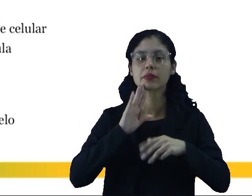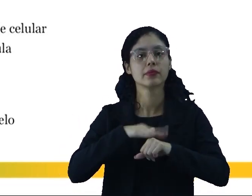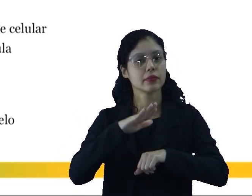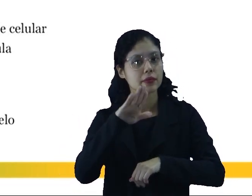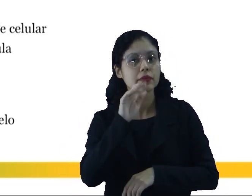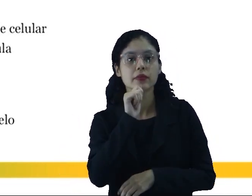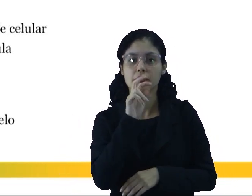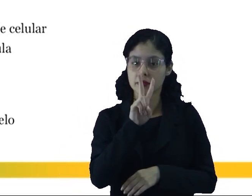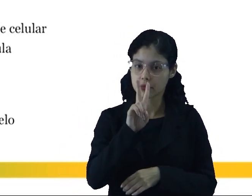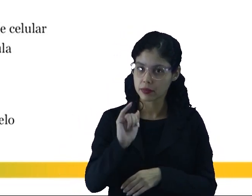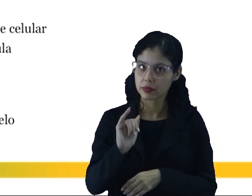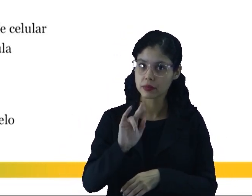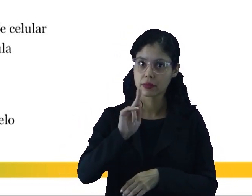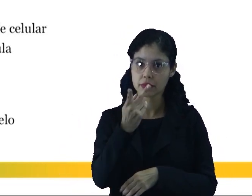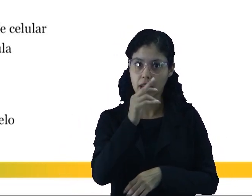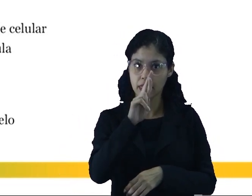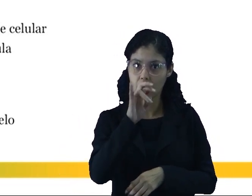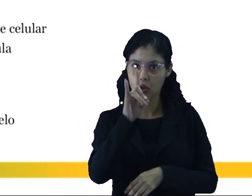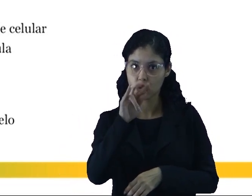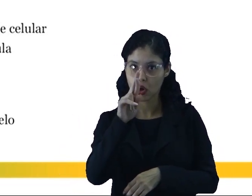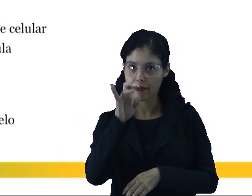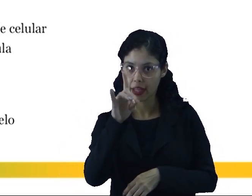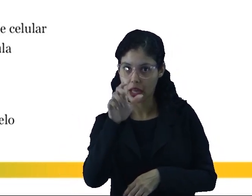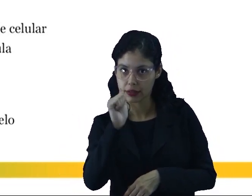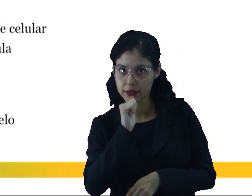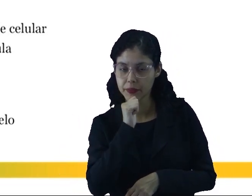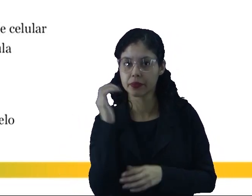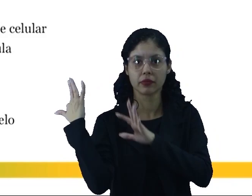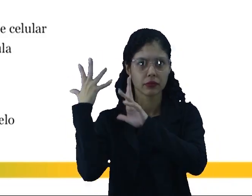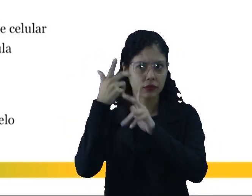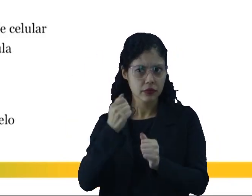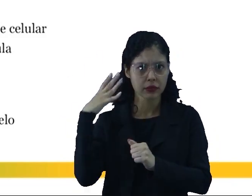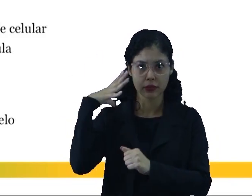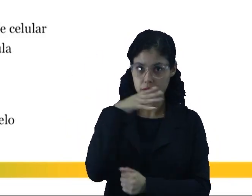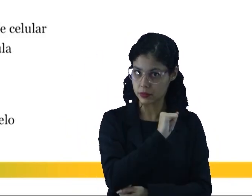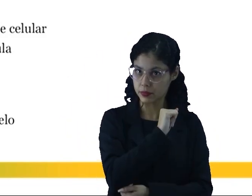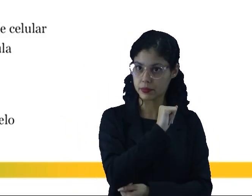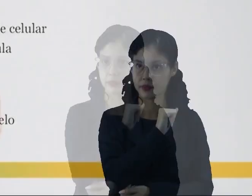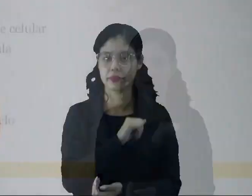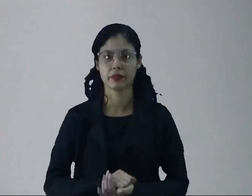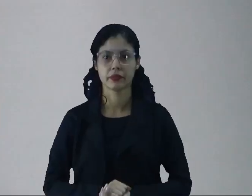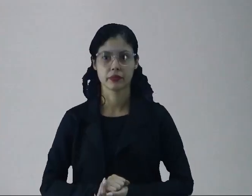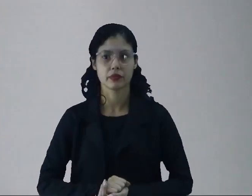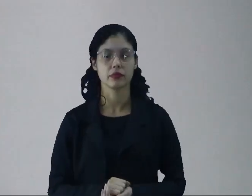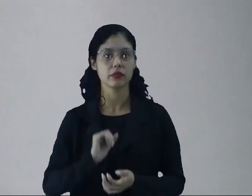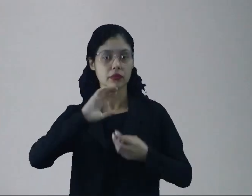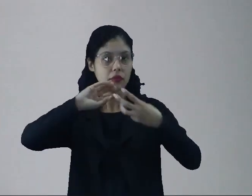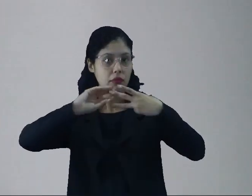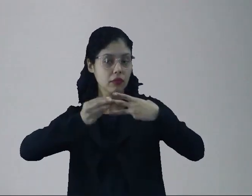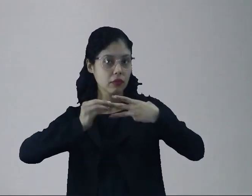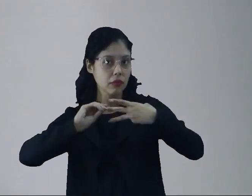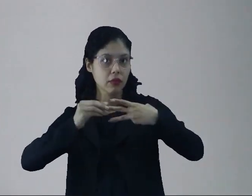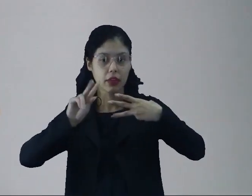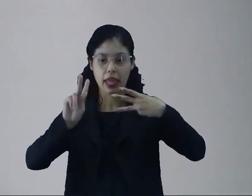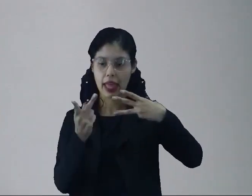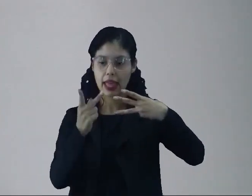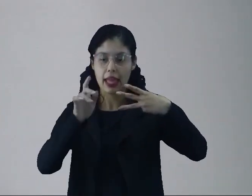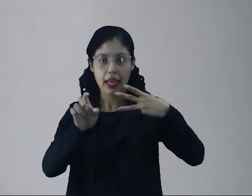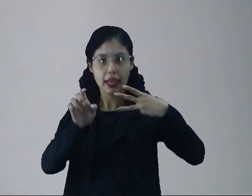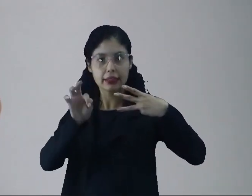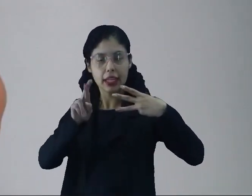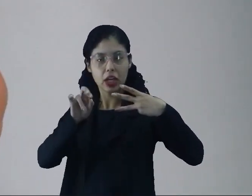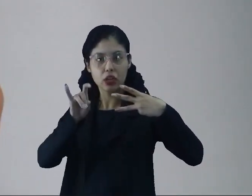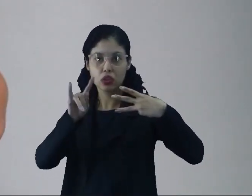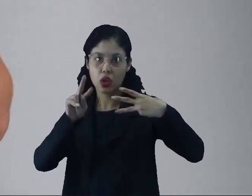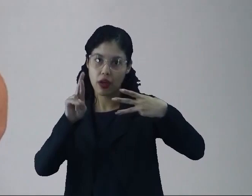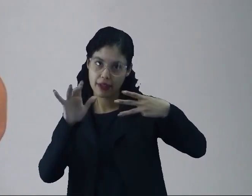procarióticas, elas vão ser heterotróficas. Revisãozinha rapidinha aqui. Células